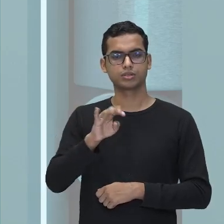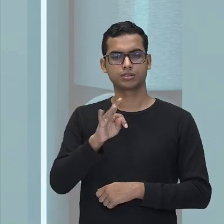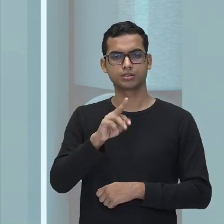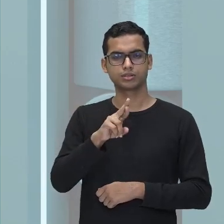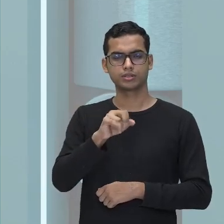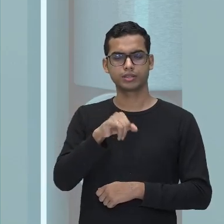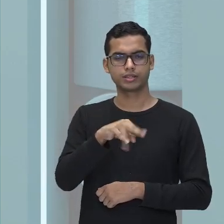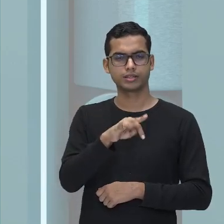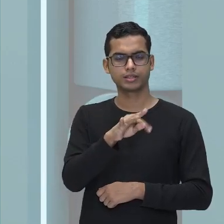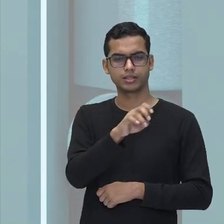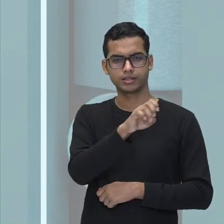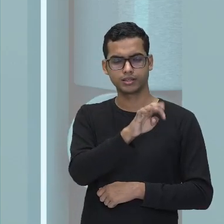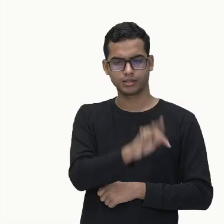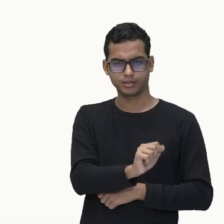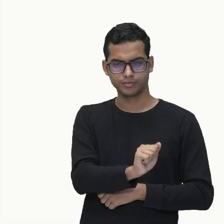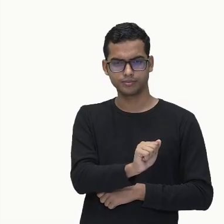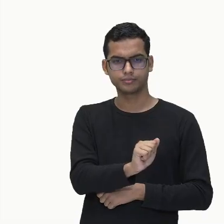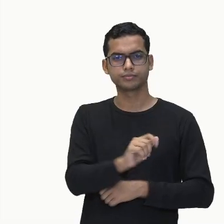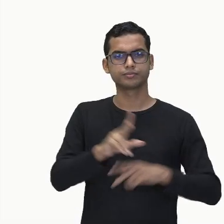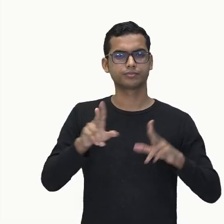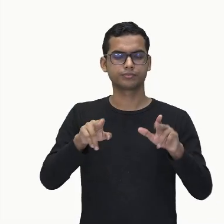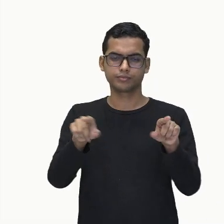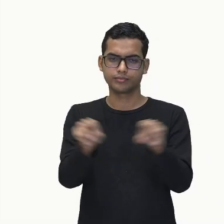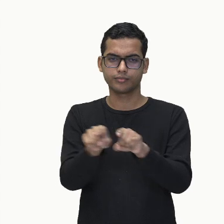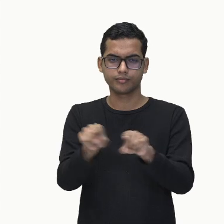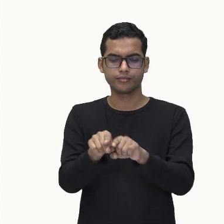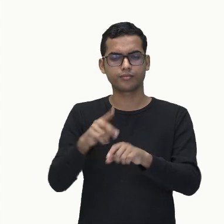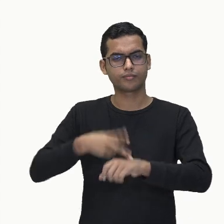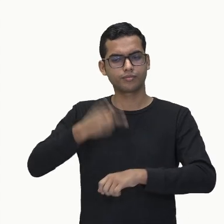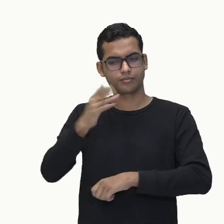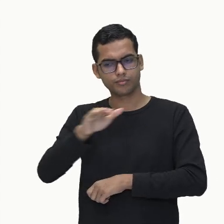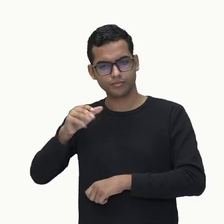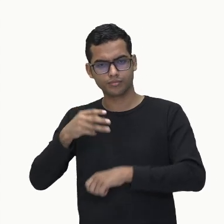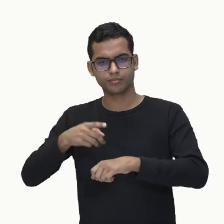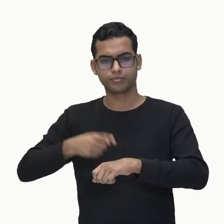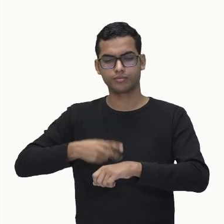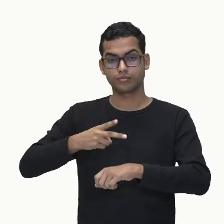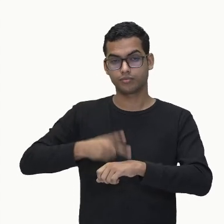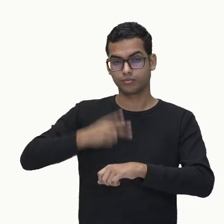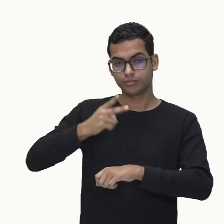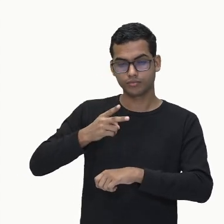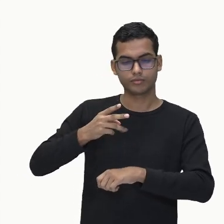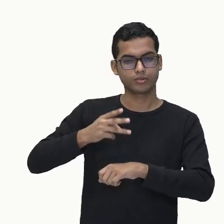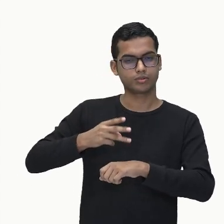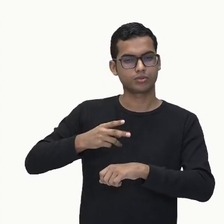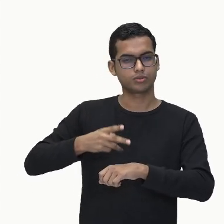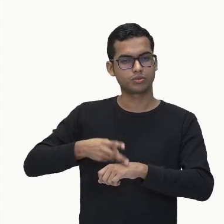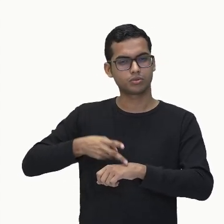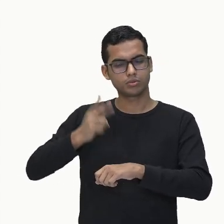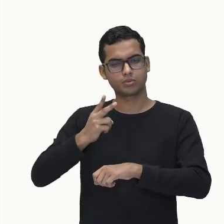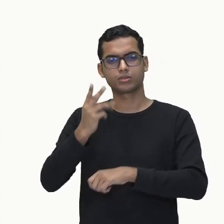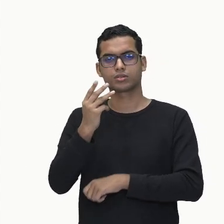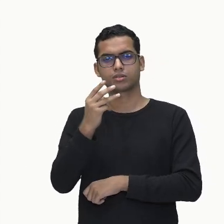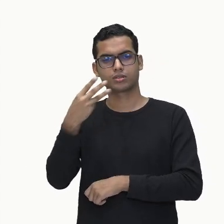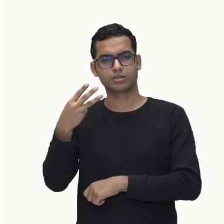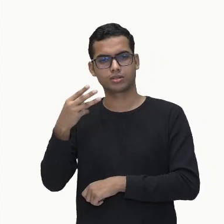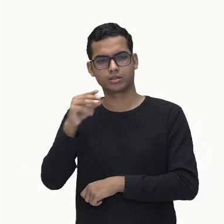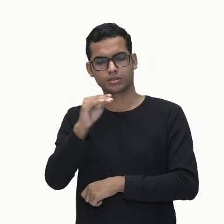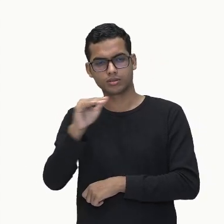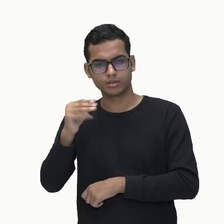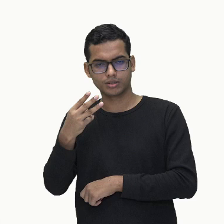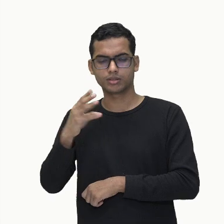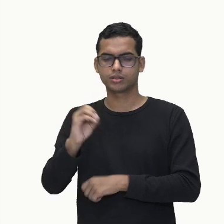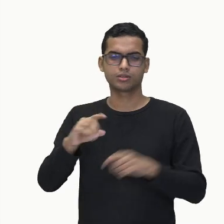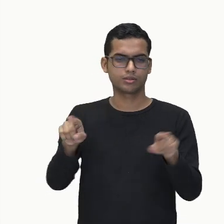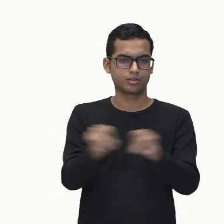12:30 vamos seguir adiante então nós temos aqui outra curiosidade minutos que pass